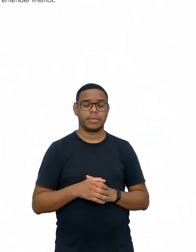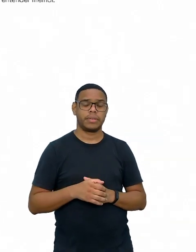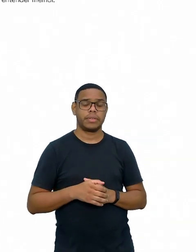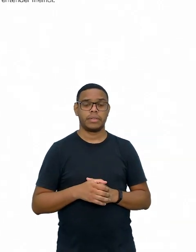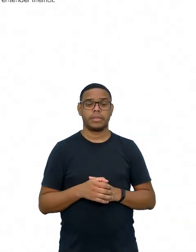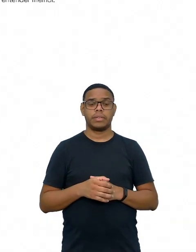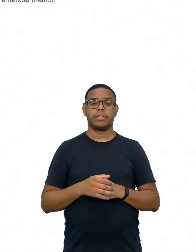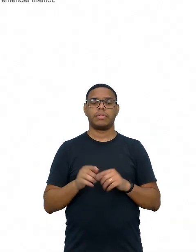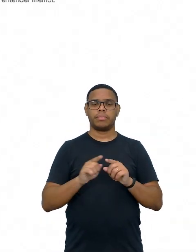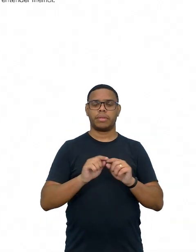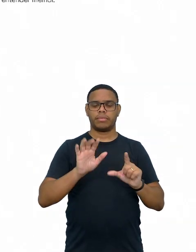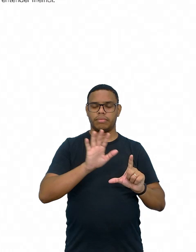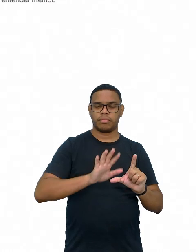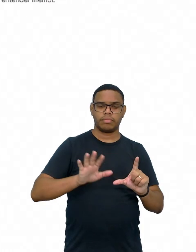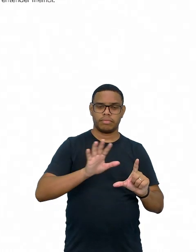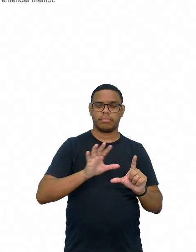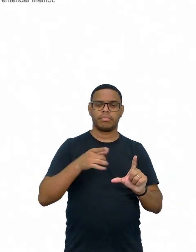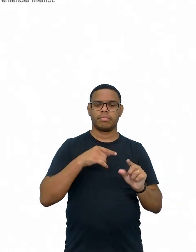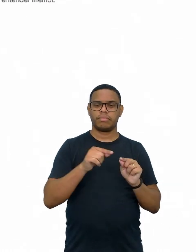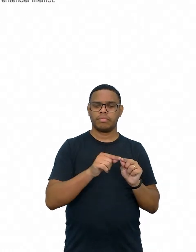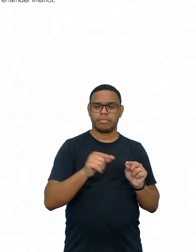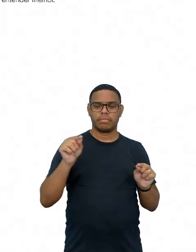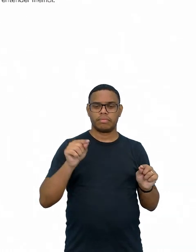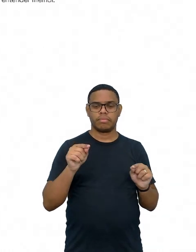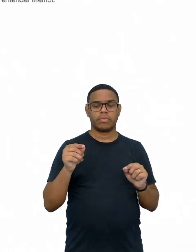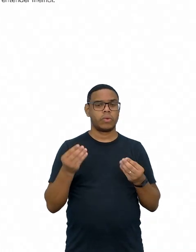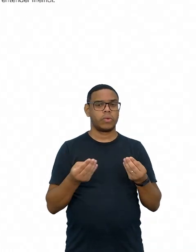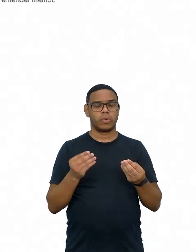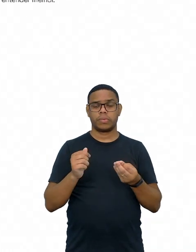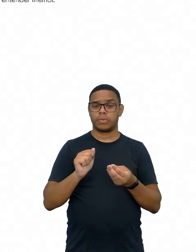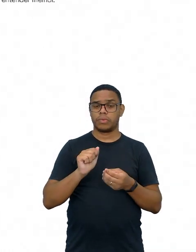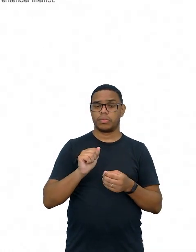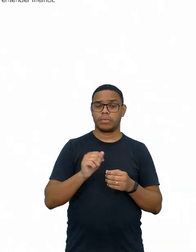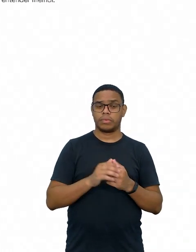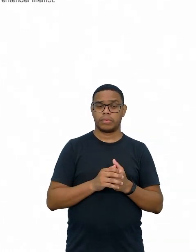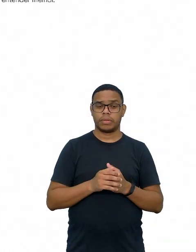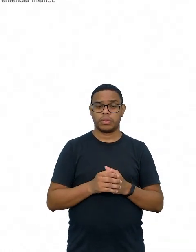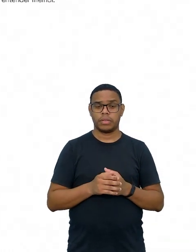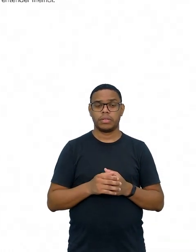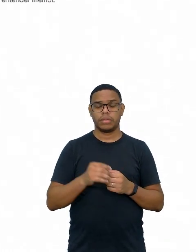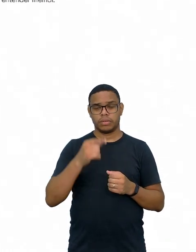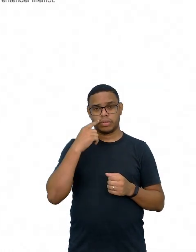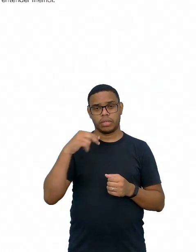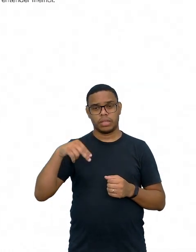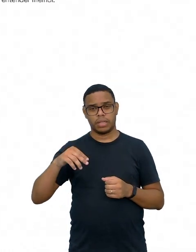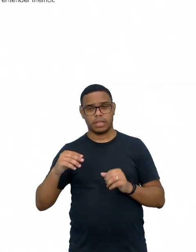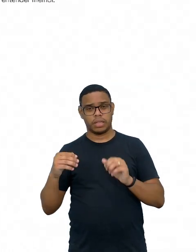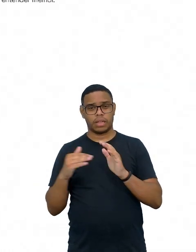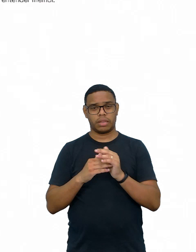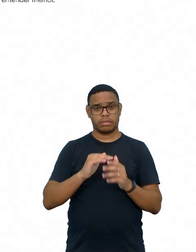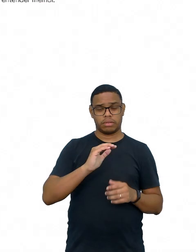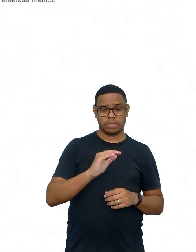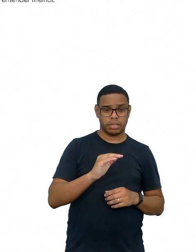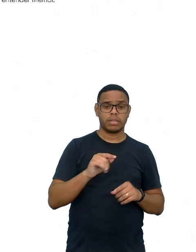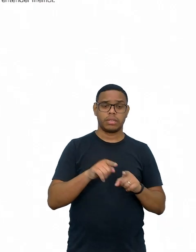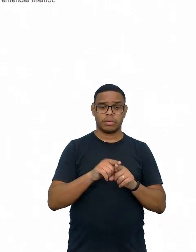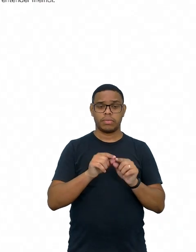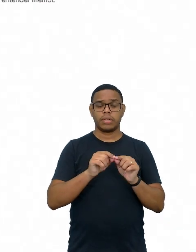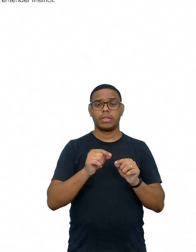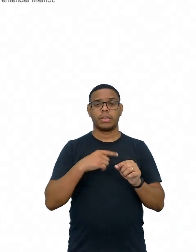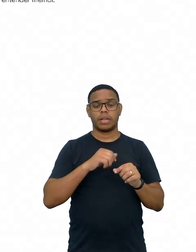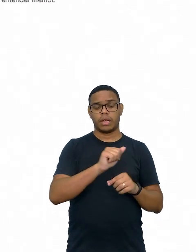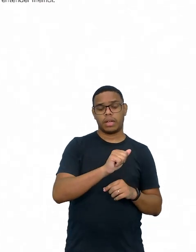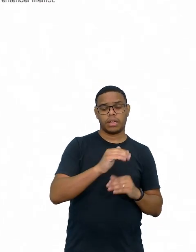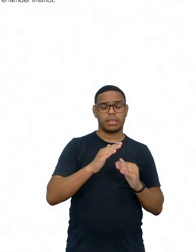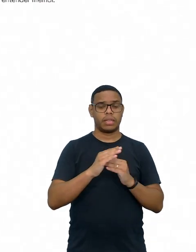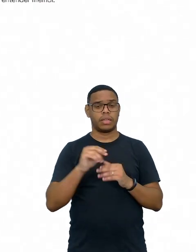a medida do segmento, né? Do ponto M até o ponto C, a medida do ponto A